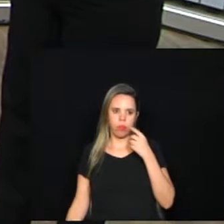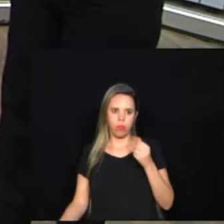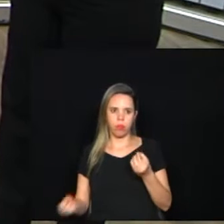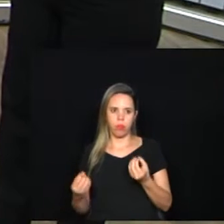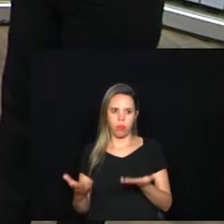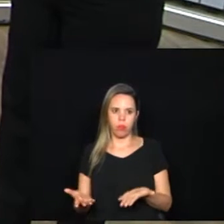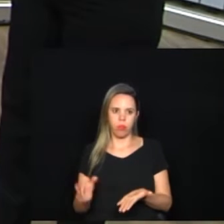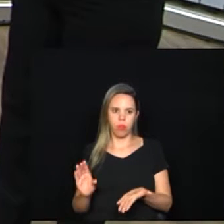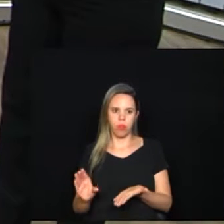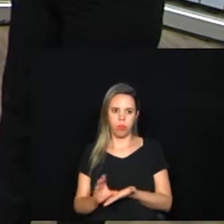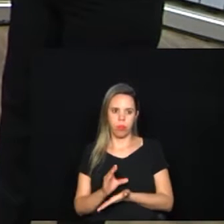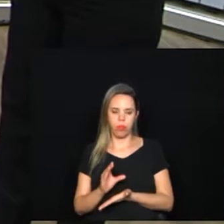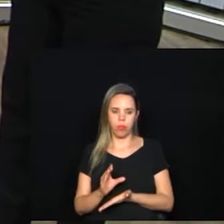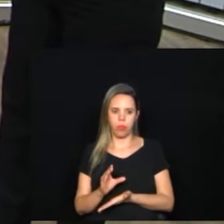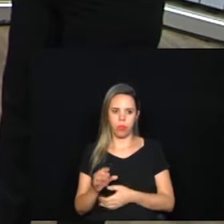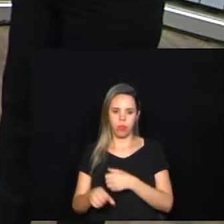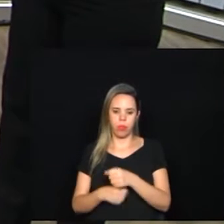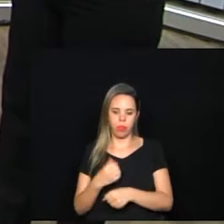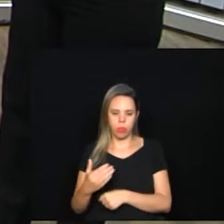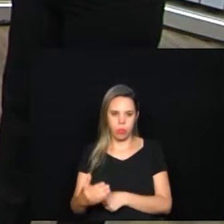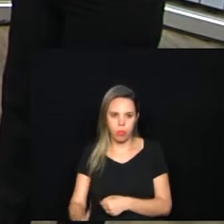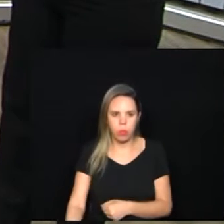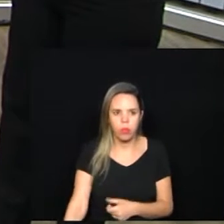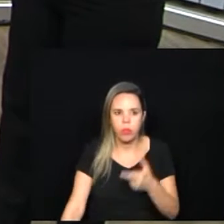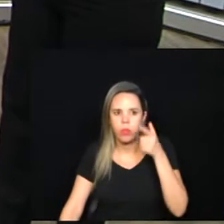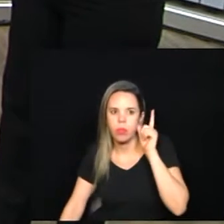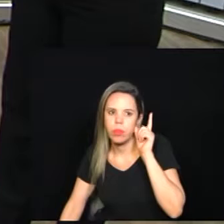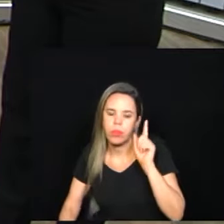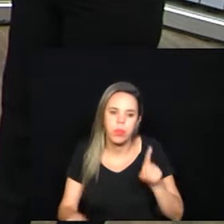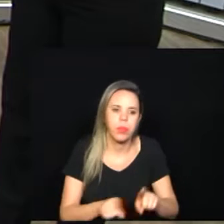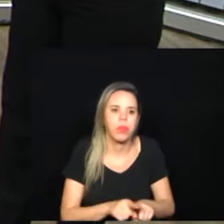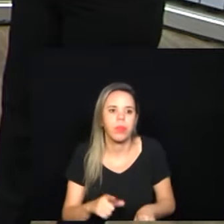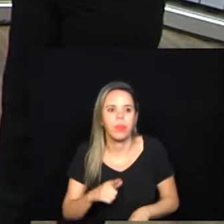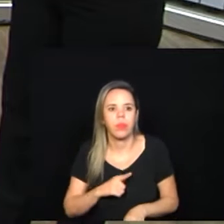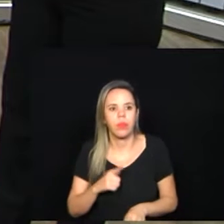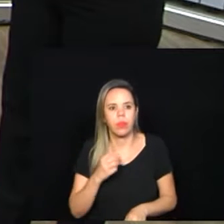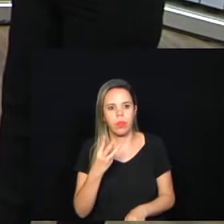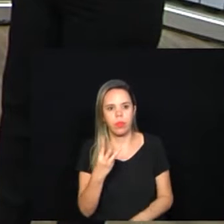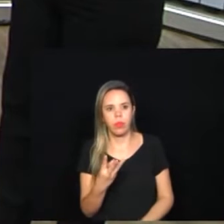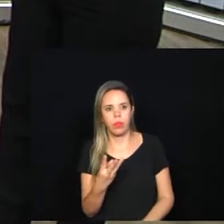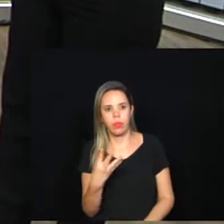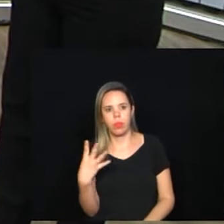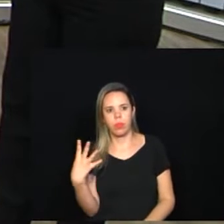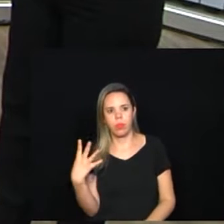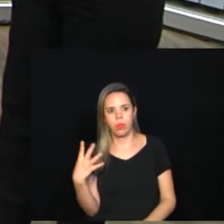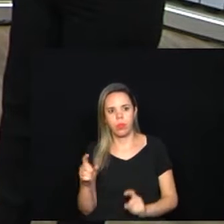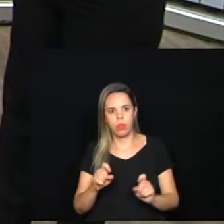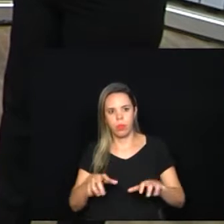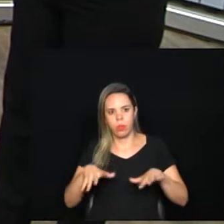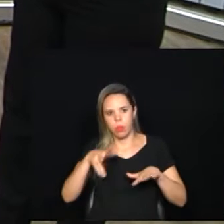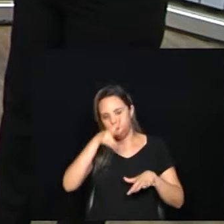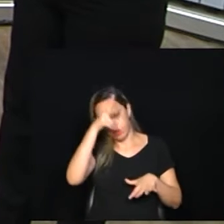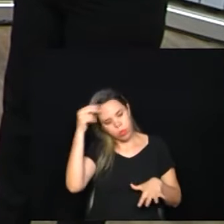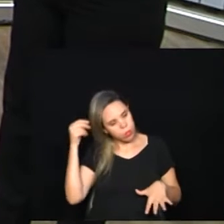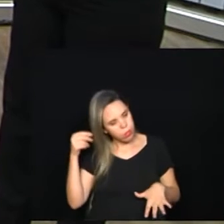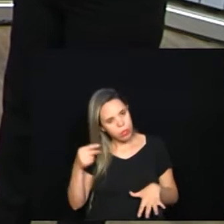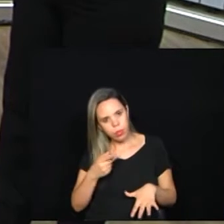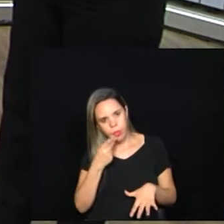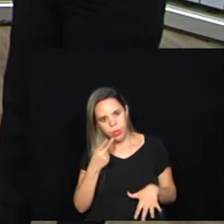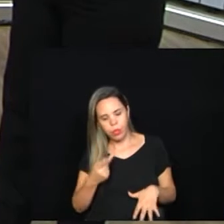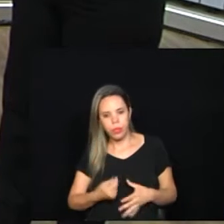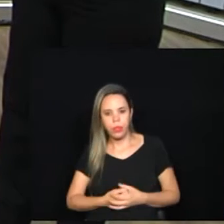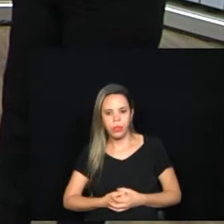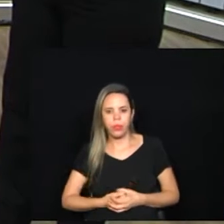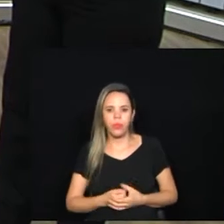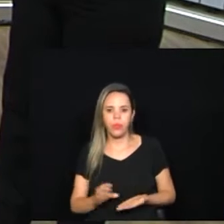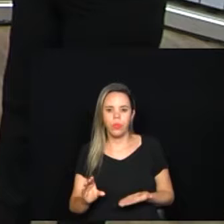né, do orçamento para o ano que vem. Ontem também nós tivemos a 34ª audiência pública, que falou